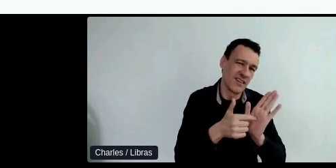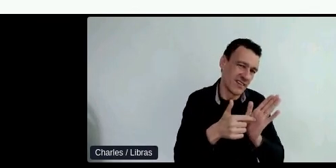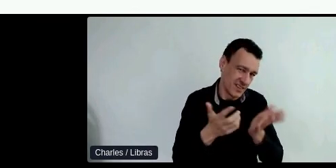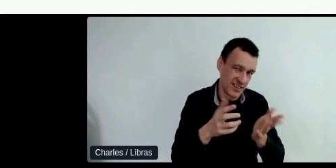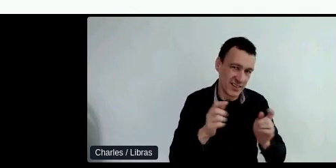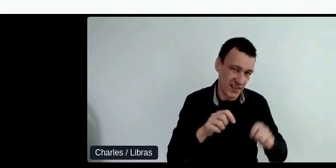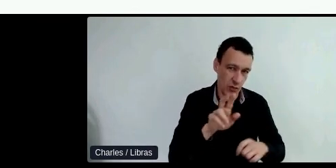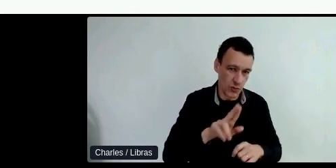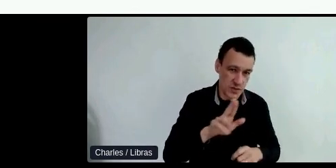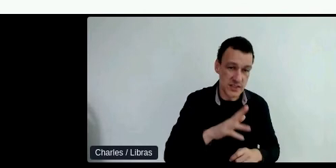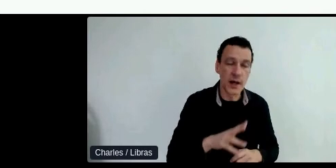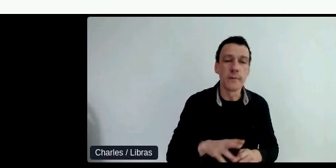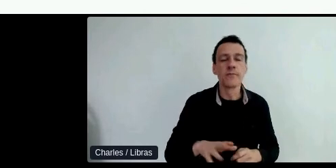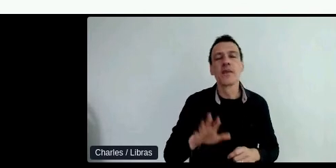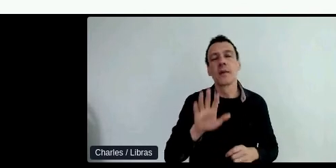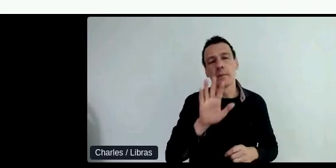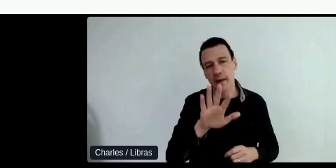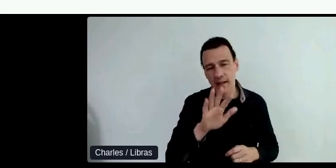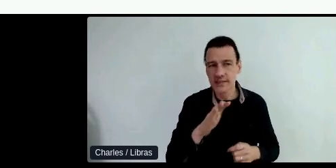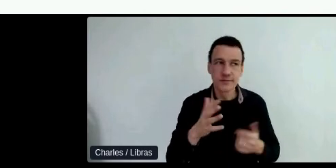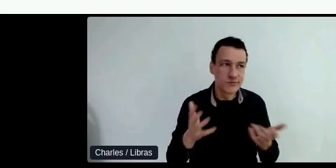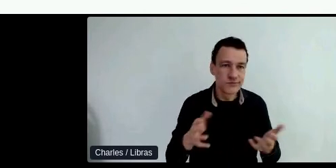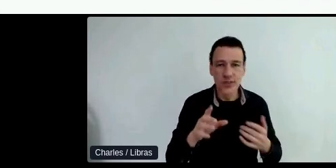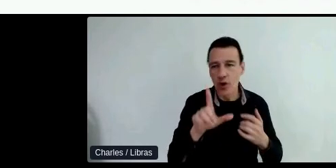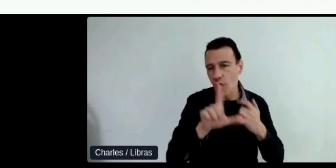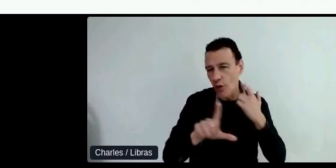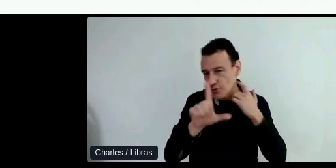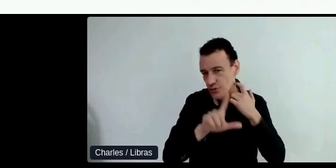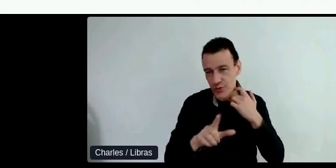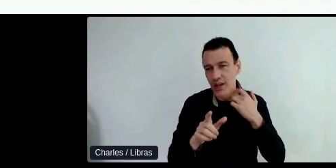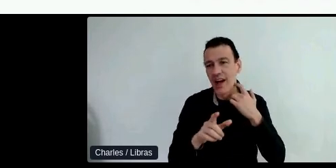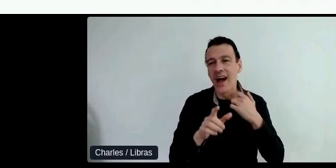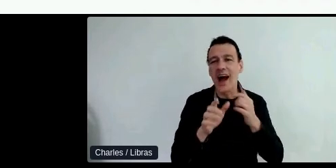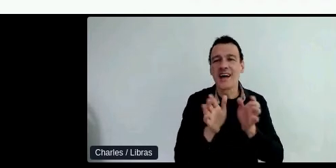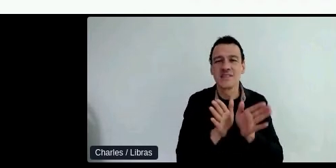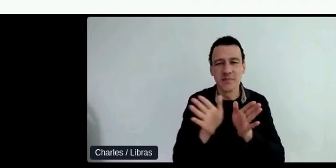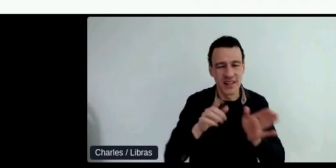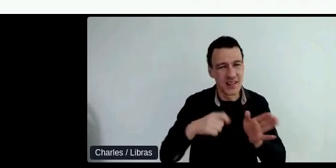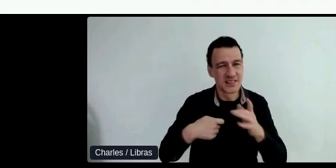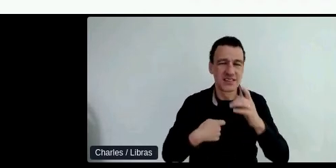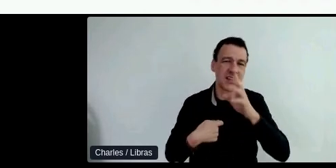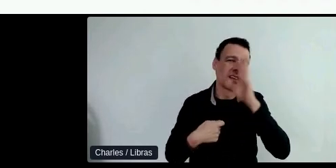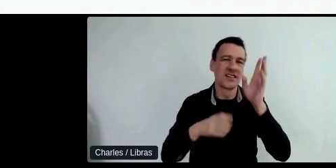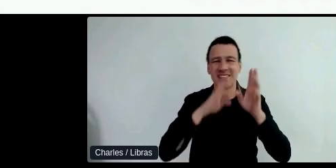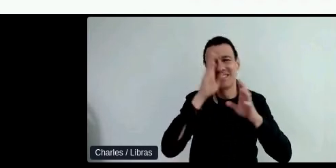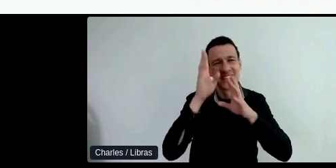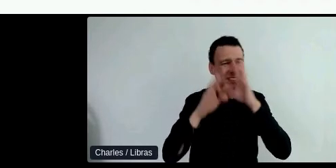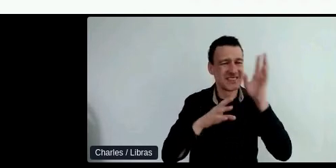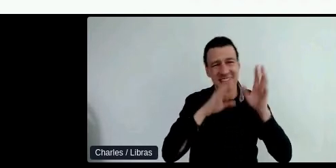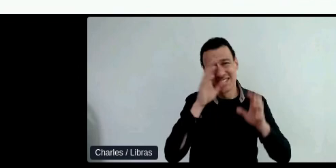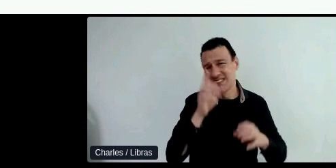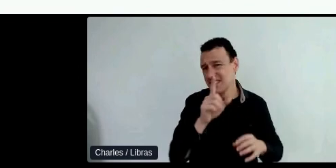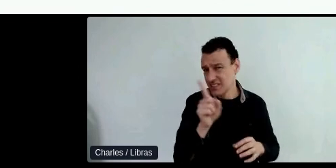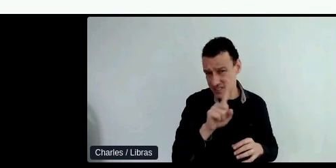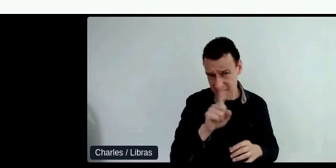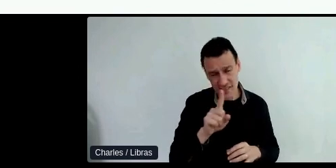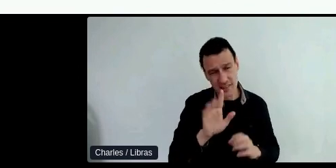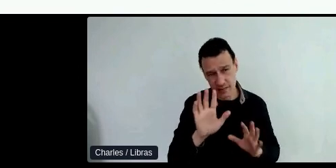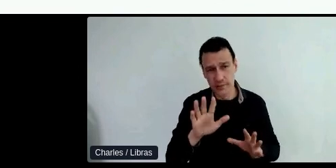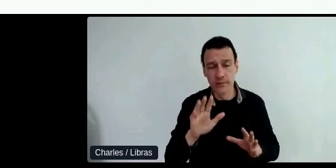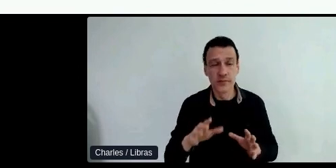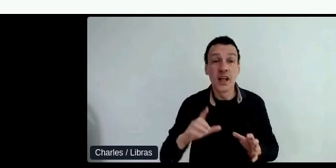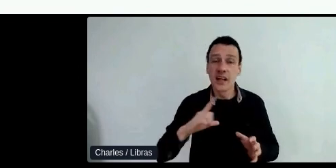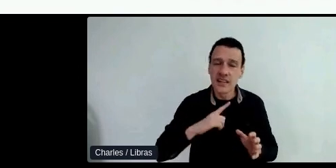fazendo acessibilidade de forma aleatória, né? Então, eu acho que assim, existem documentações que